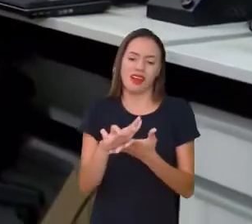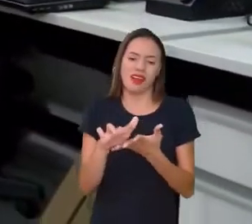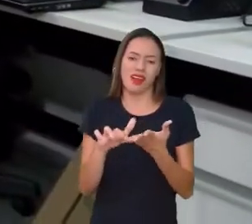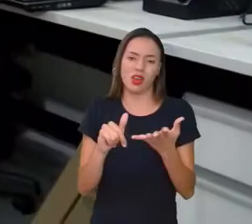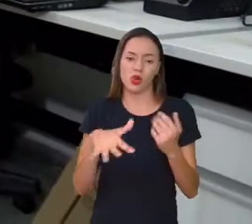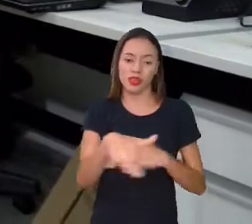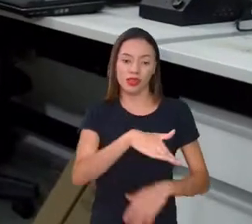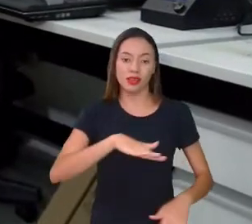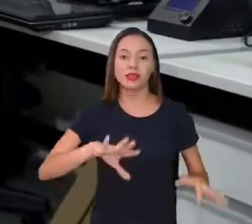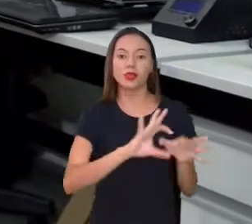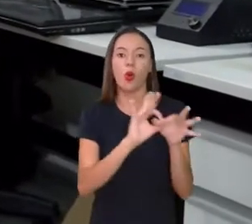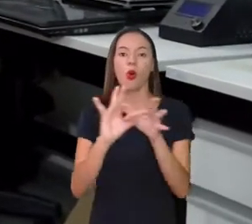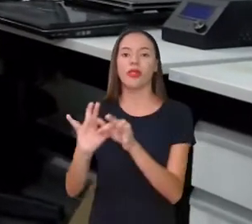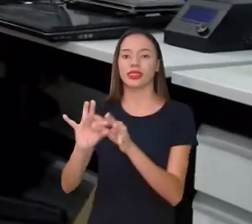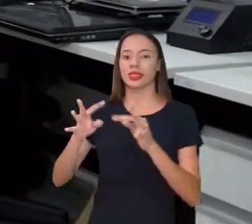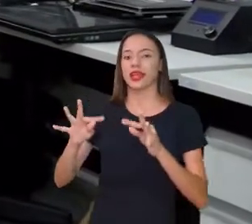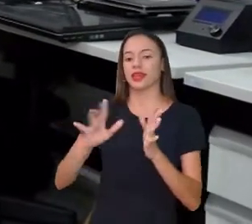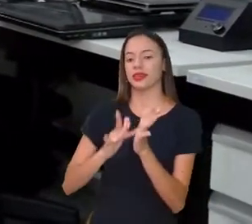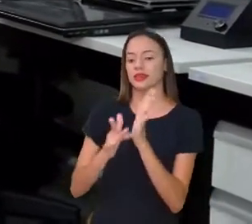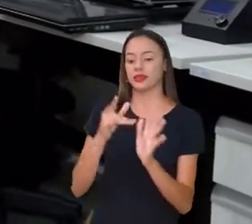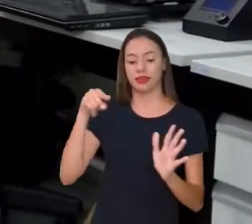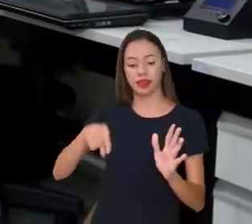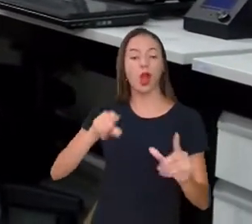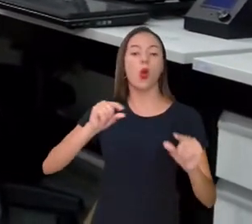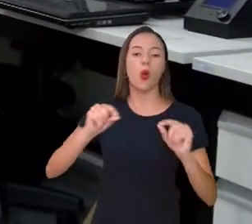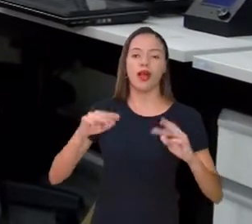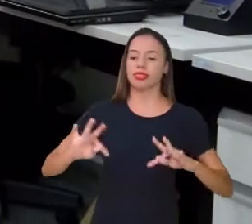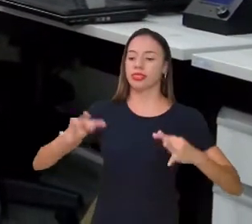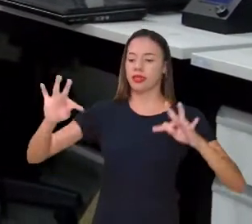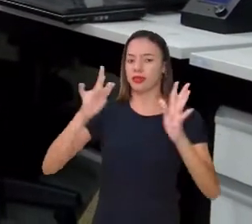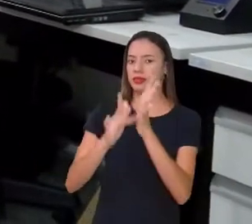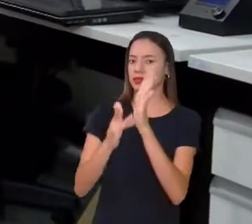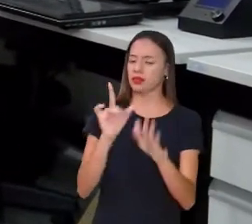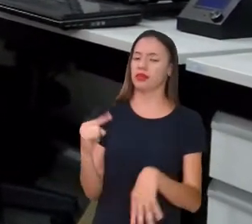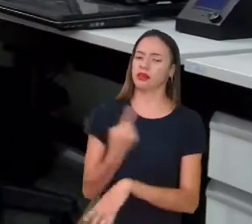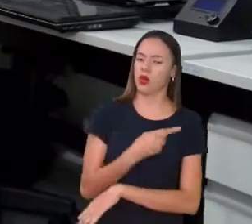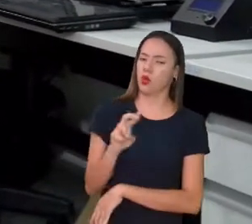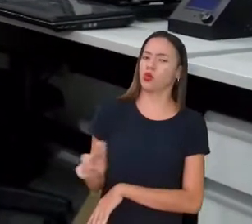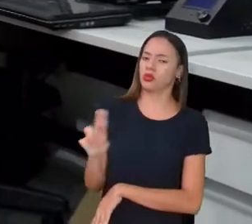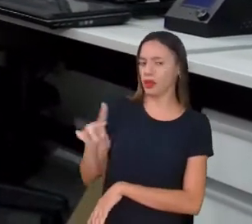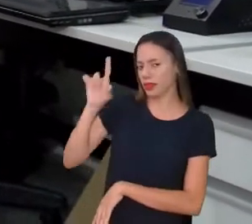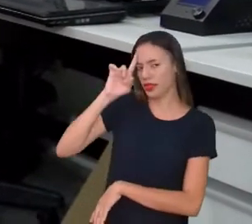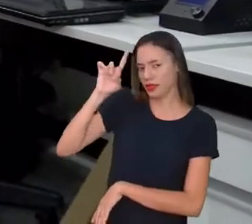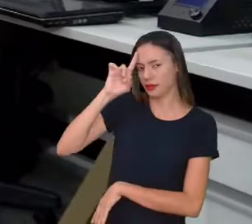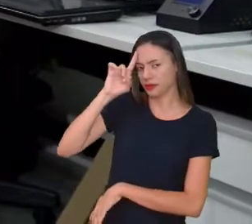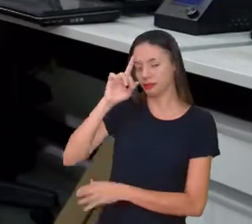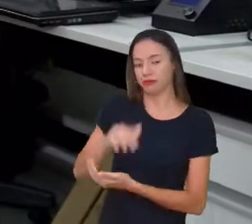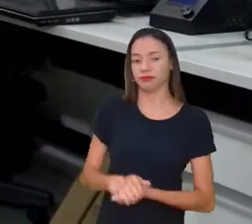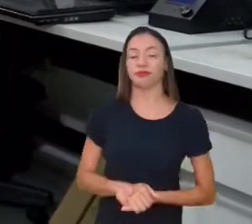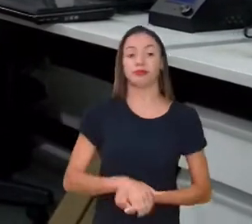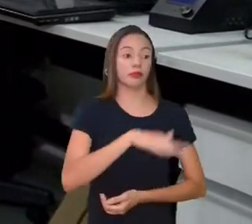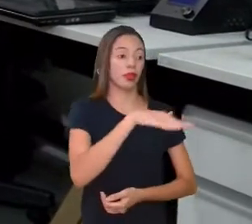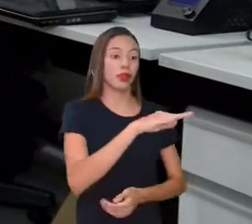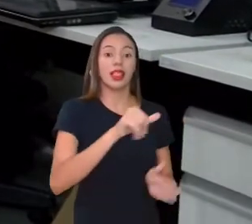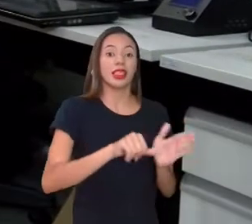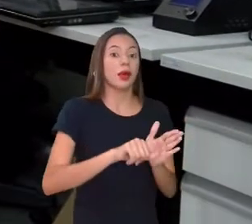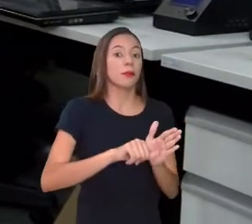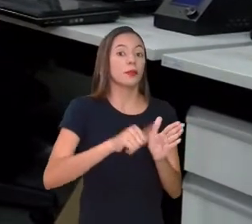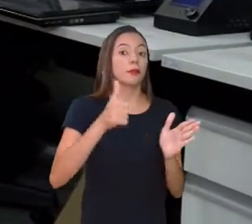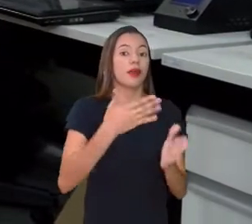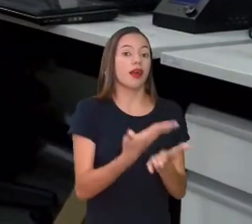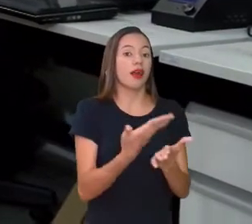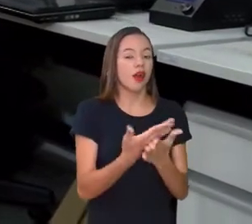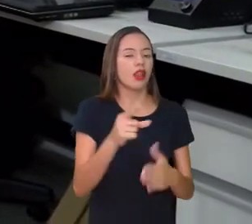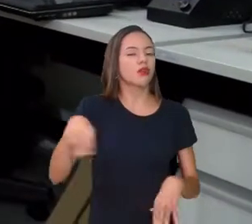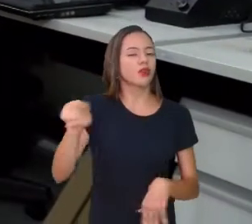a gente pode dizer que são as tecnologias digitais que a gente usa no nosso dia a dia. Na primeira aula, na aula magna, vocês viram que a gente fez